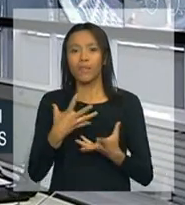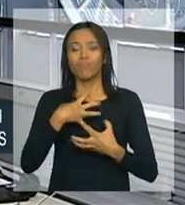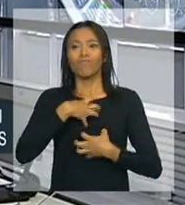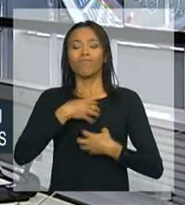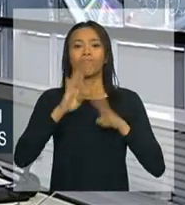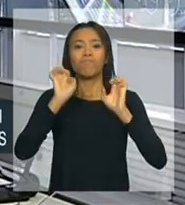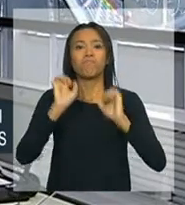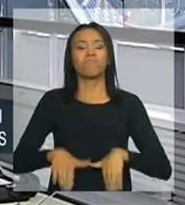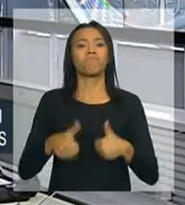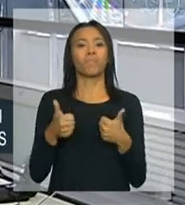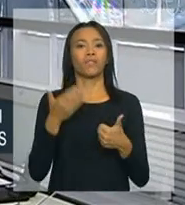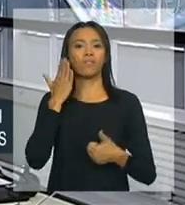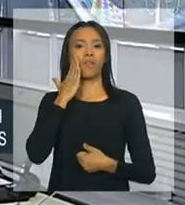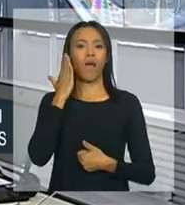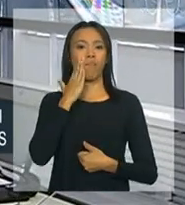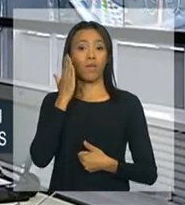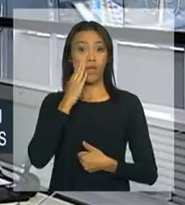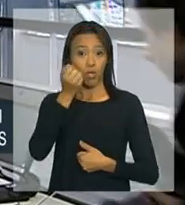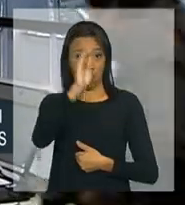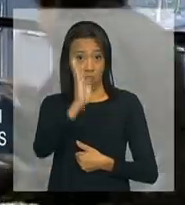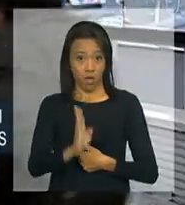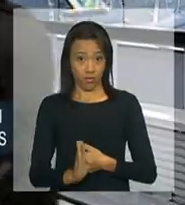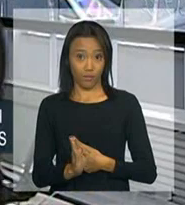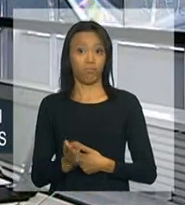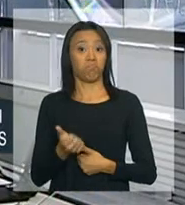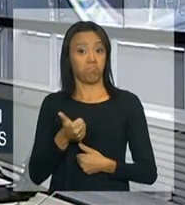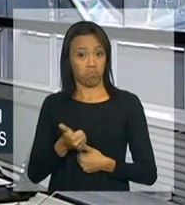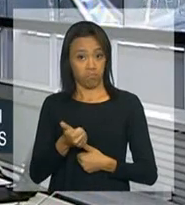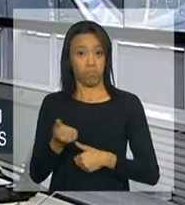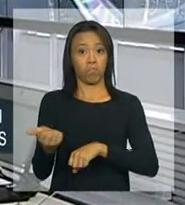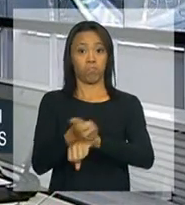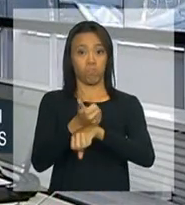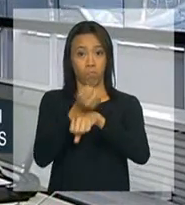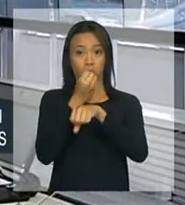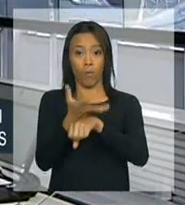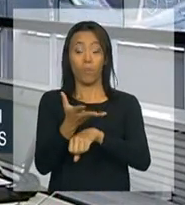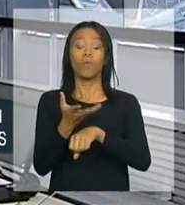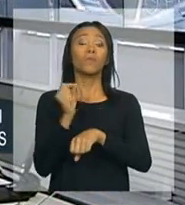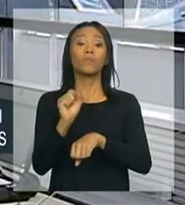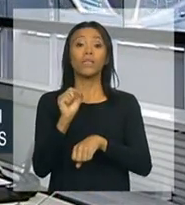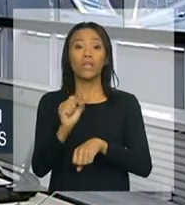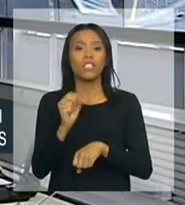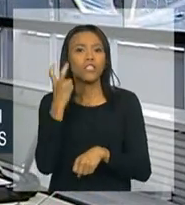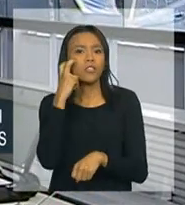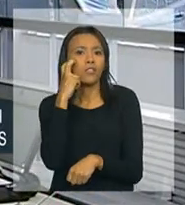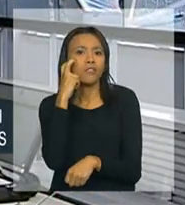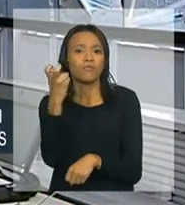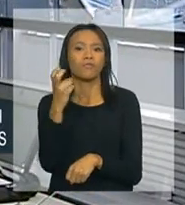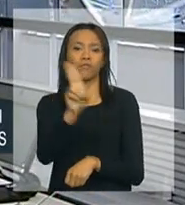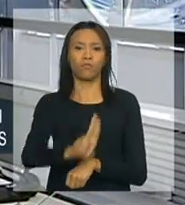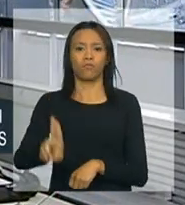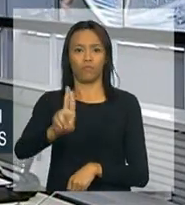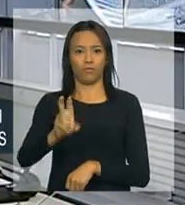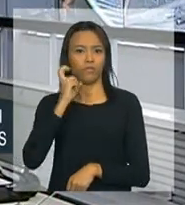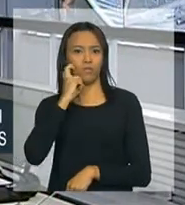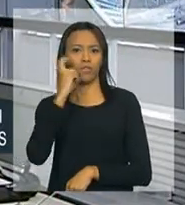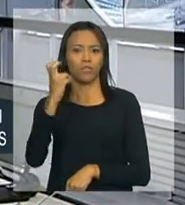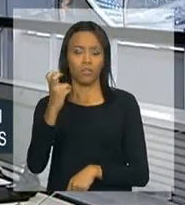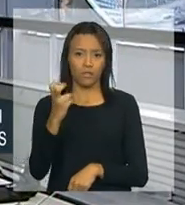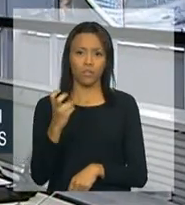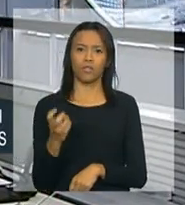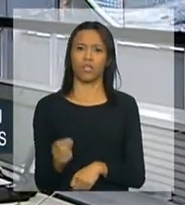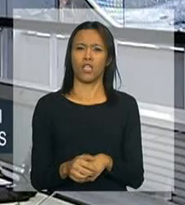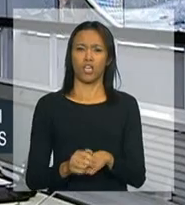de saber que o Brasil dá um passo na capacidade de inteligência, no controle